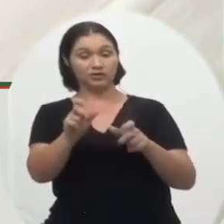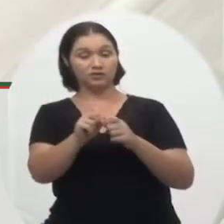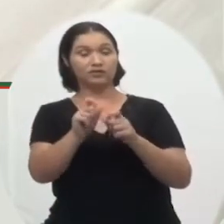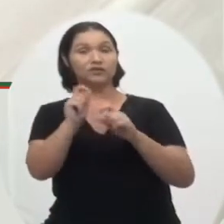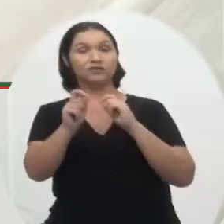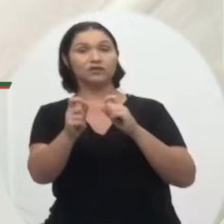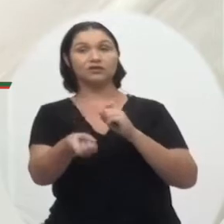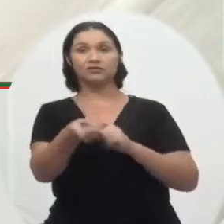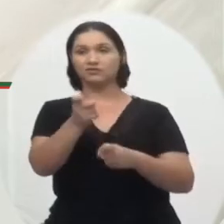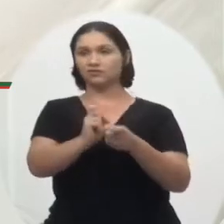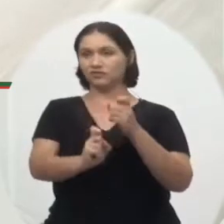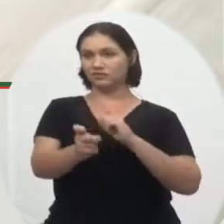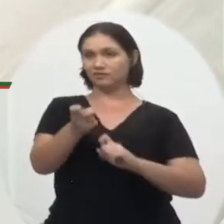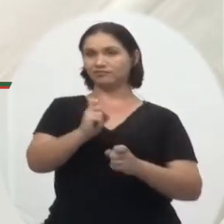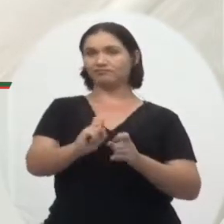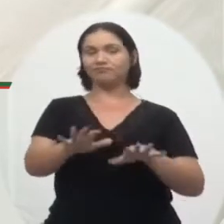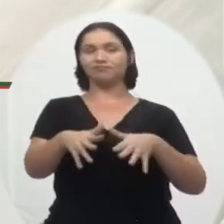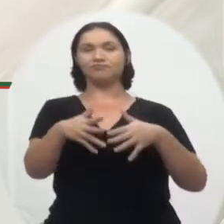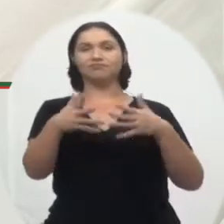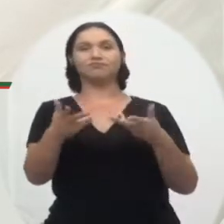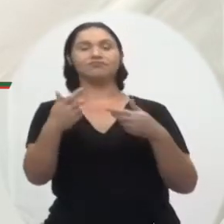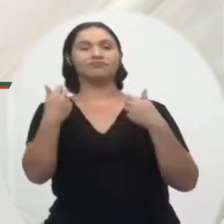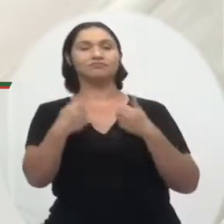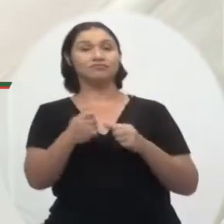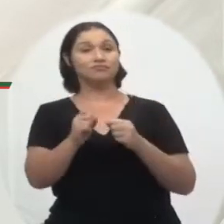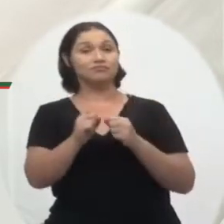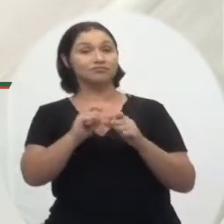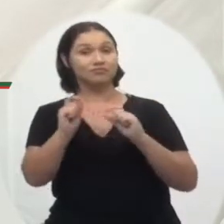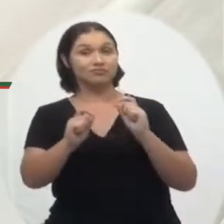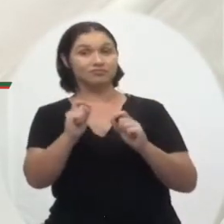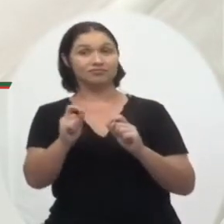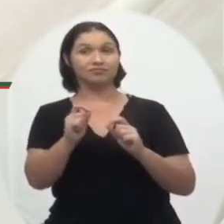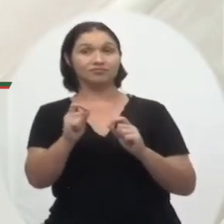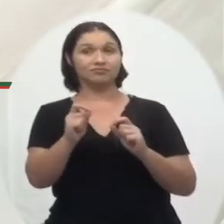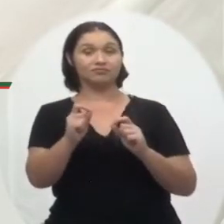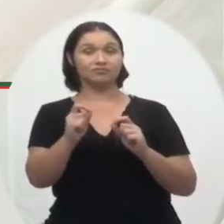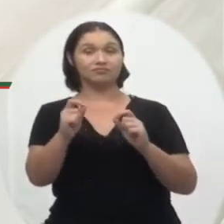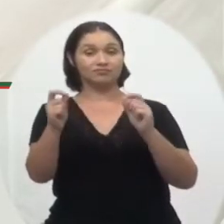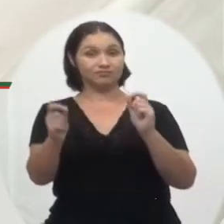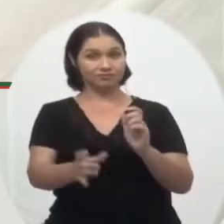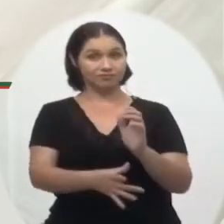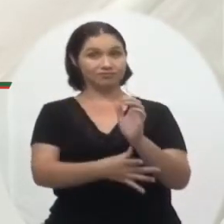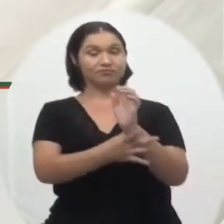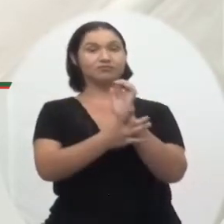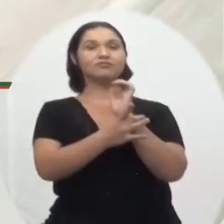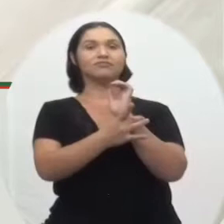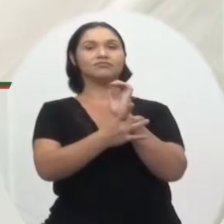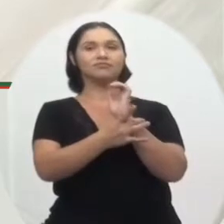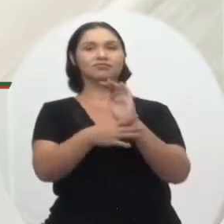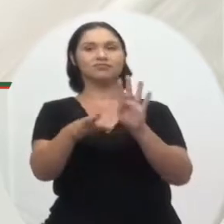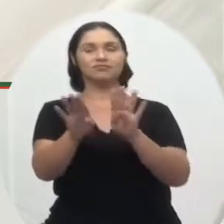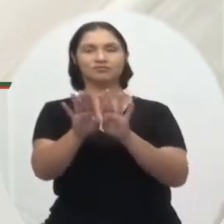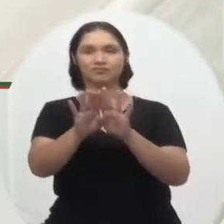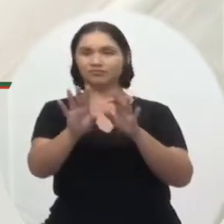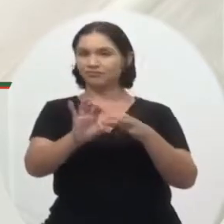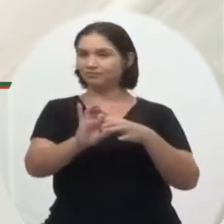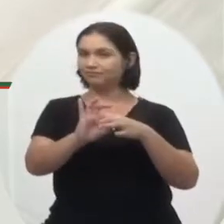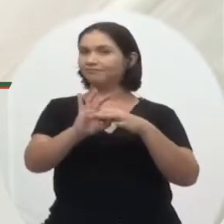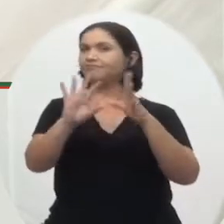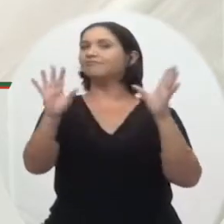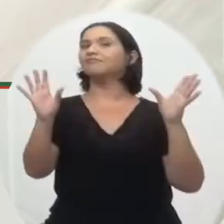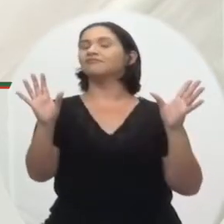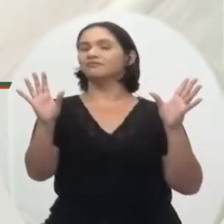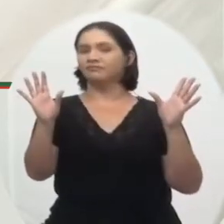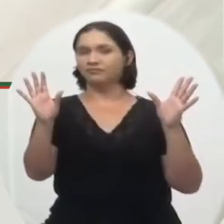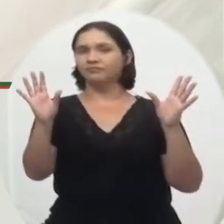precisa realmente ser bem consolidada e livre de algumas influências